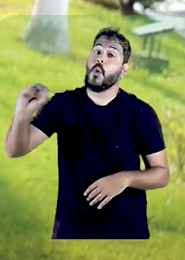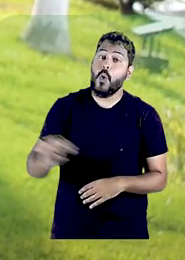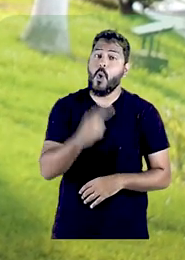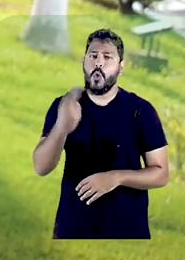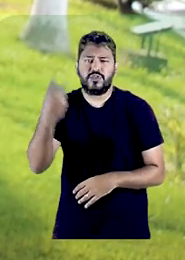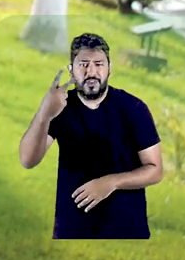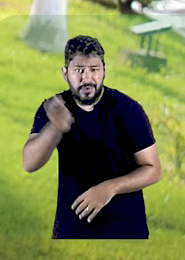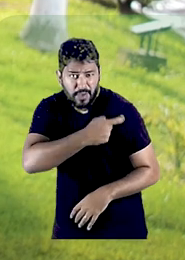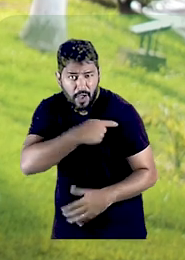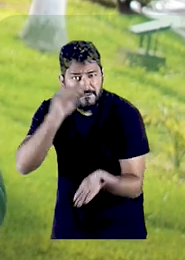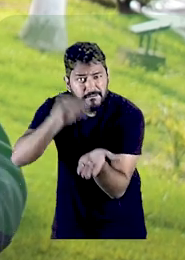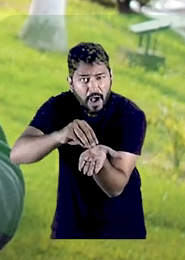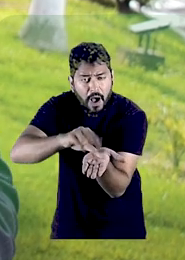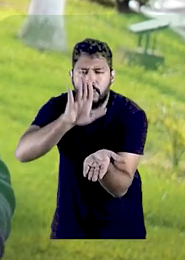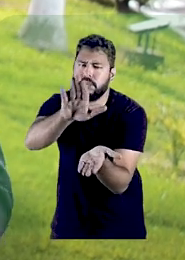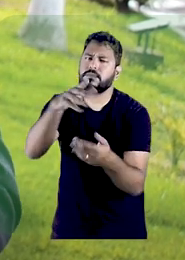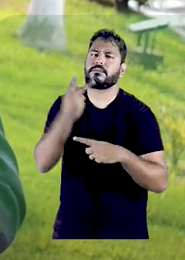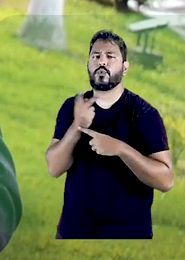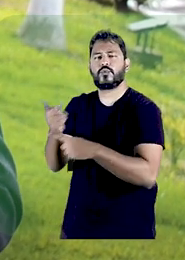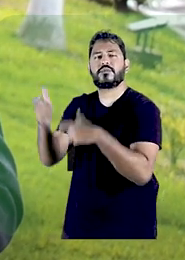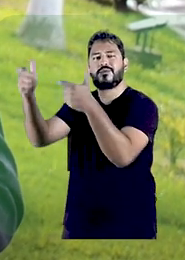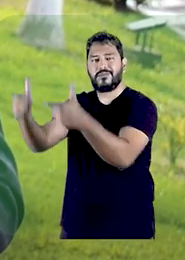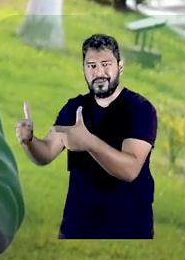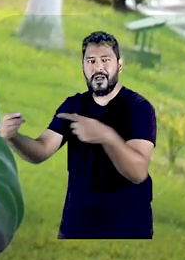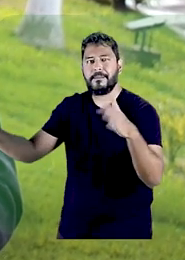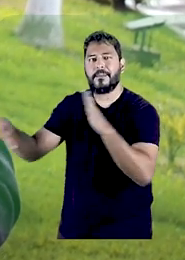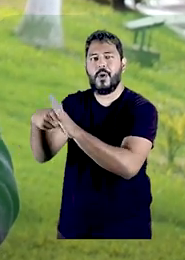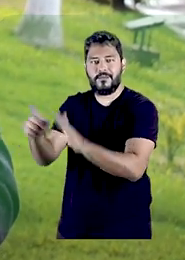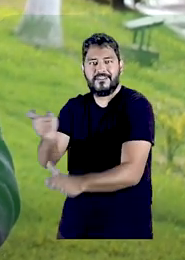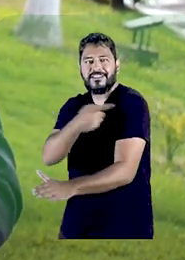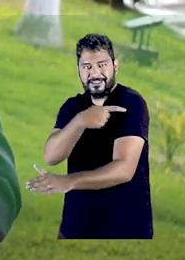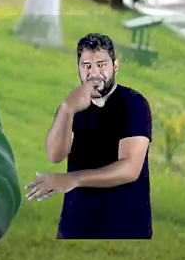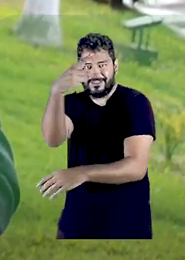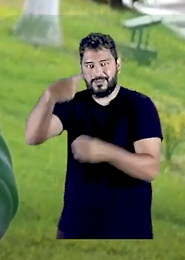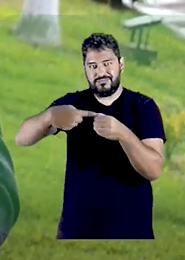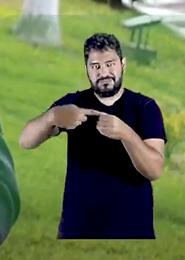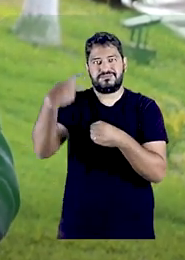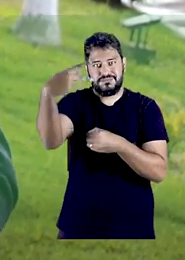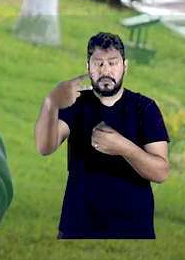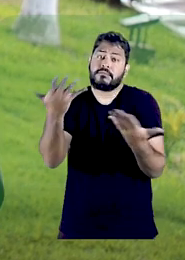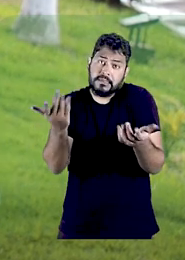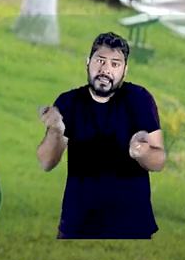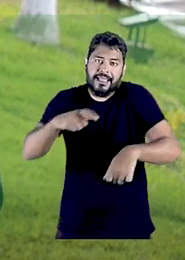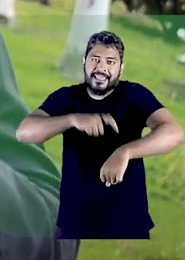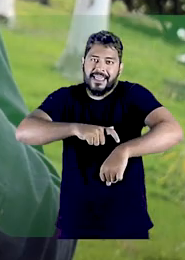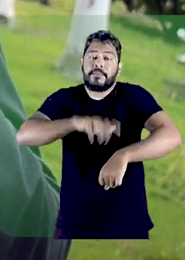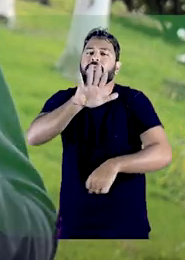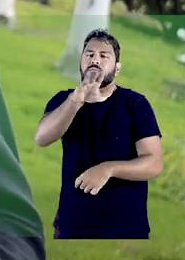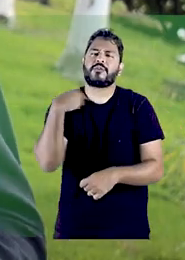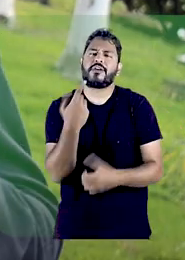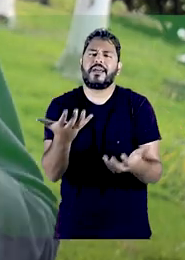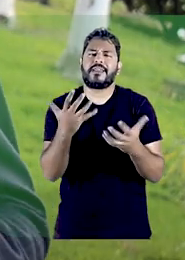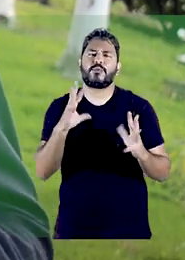está faltando completar o ciclo, procure o órgão responsável do seu município. Ainda dá tempo de fazer a sua parte.